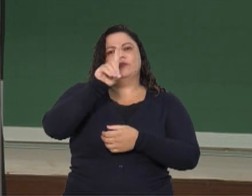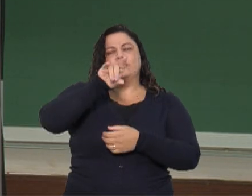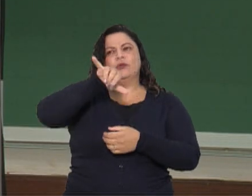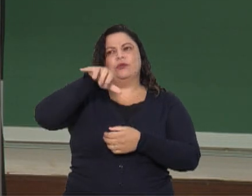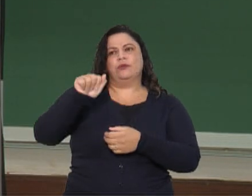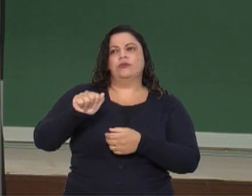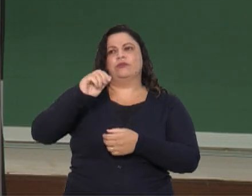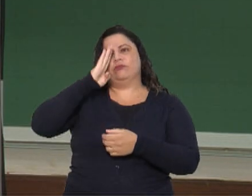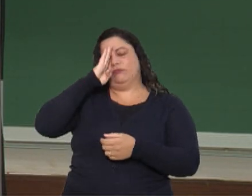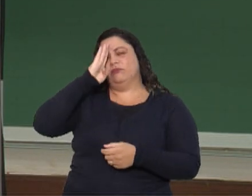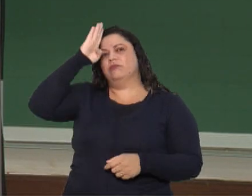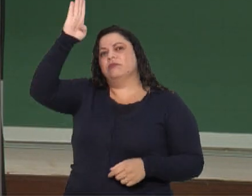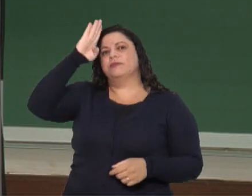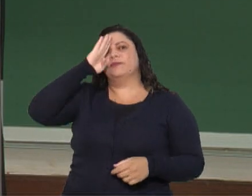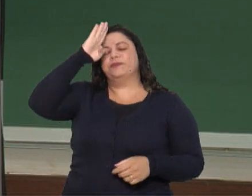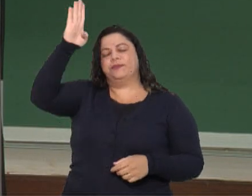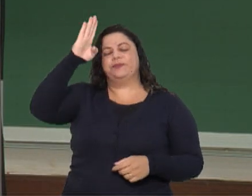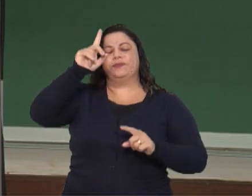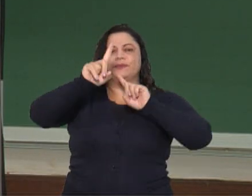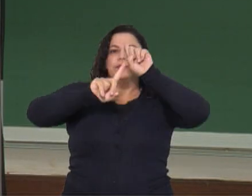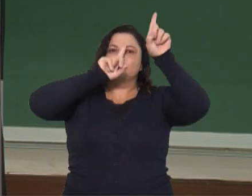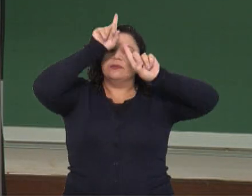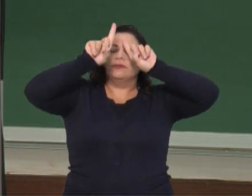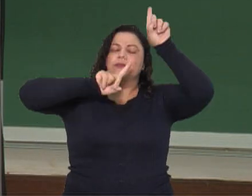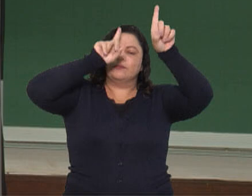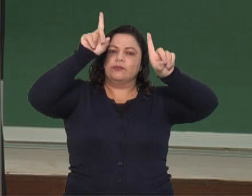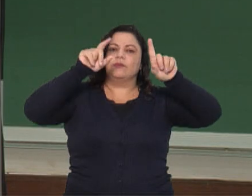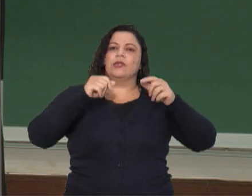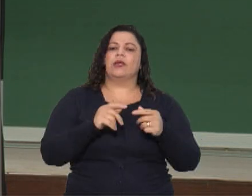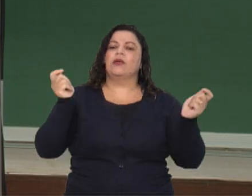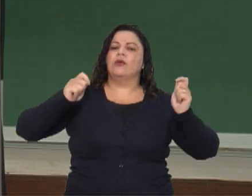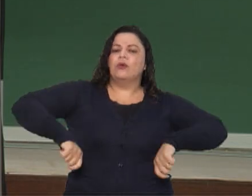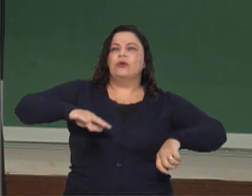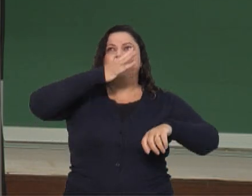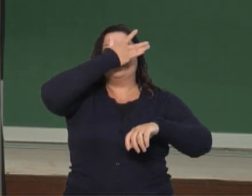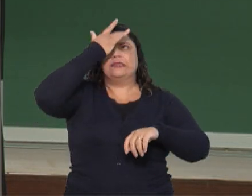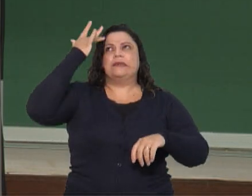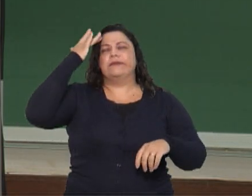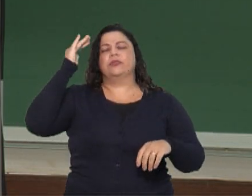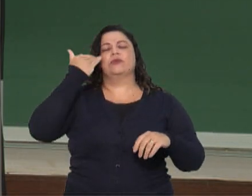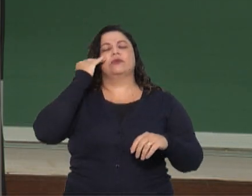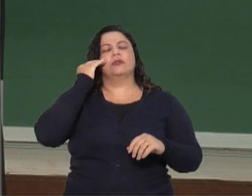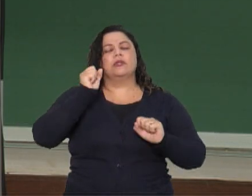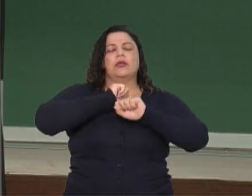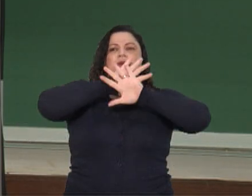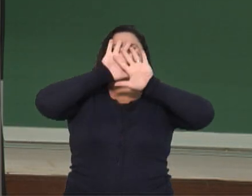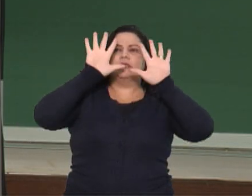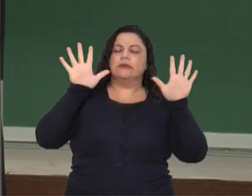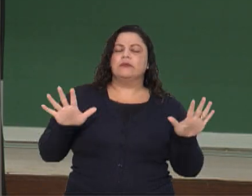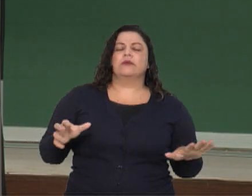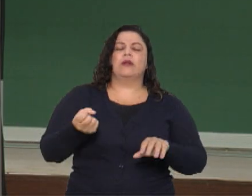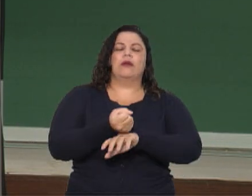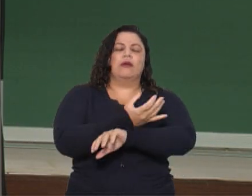do desenho. Seria o que as pessoas entendem ali melhor, a emoção, qual que é o tema ali do desenho.